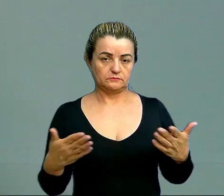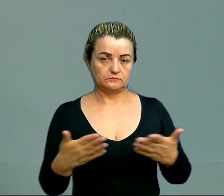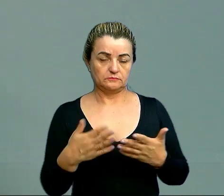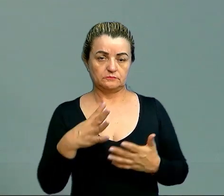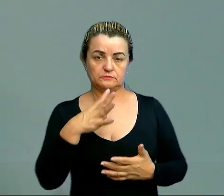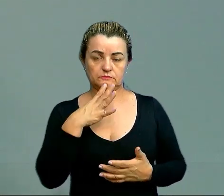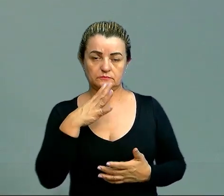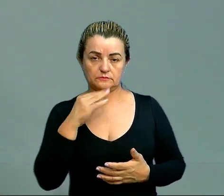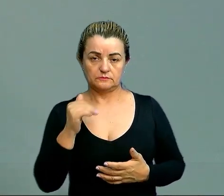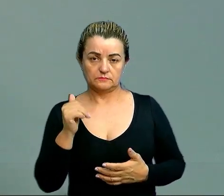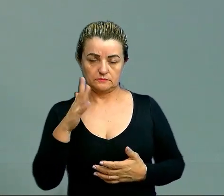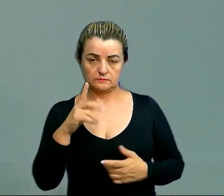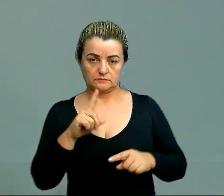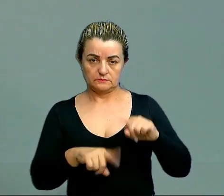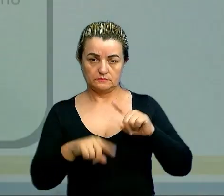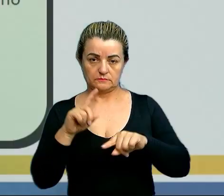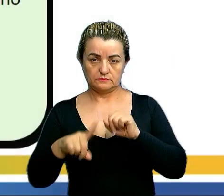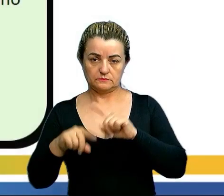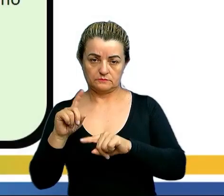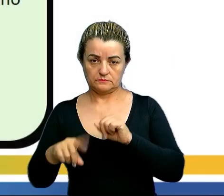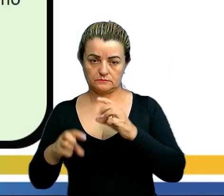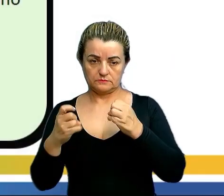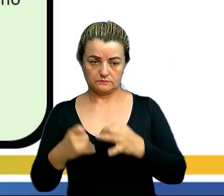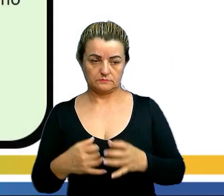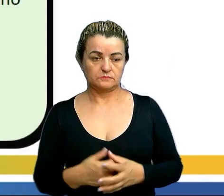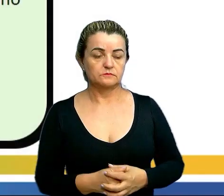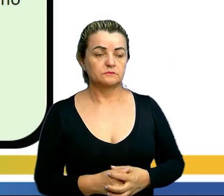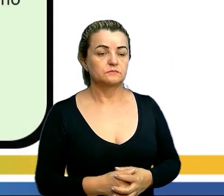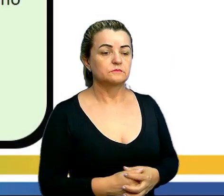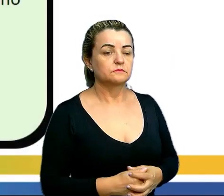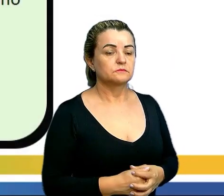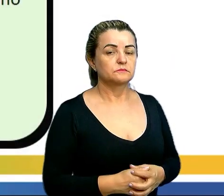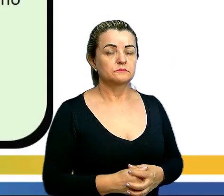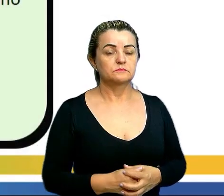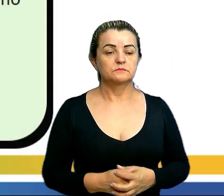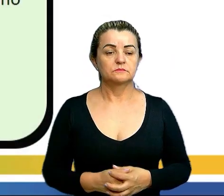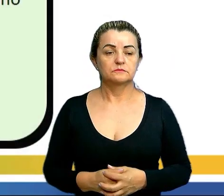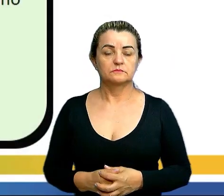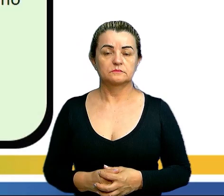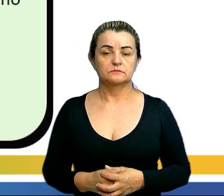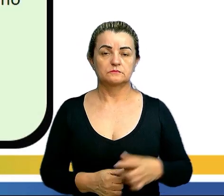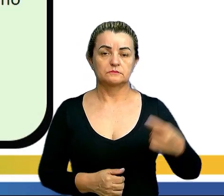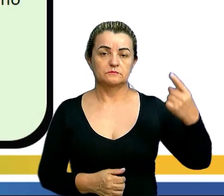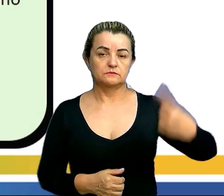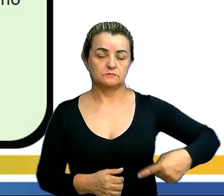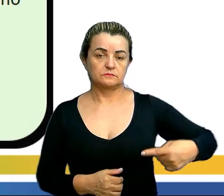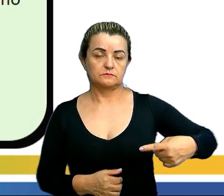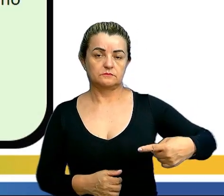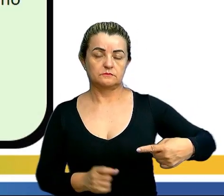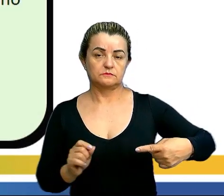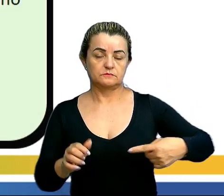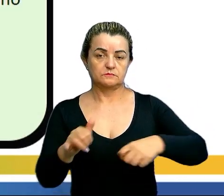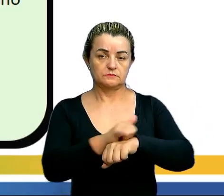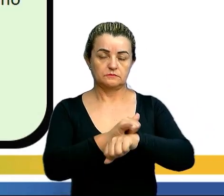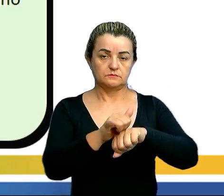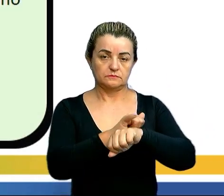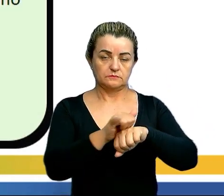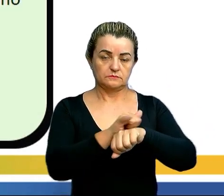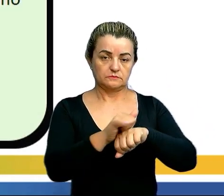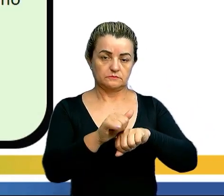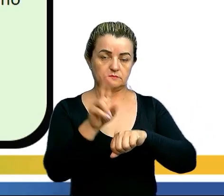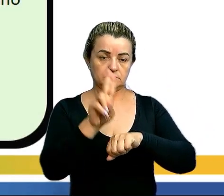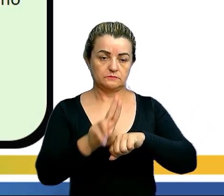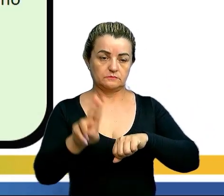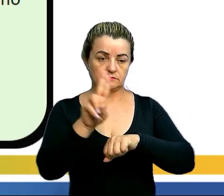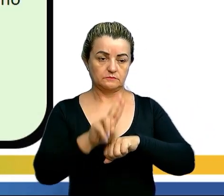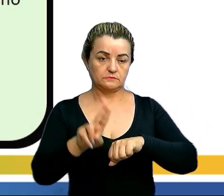pouquinho mais desses recursos dos quais nós falamos no início da aula. As ofensivas políticas ou as táticas políticas utilizadas, por